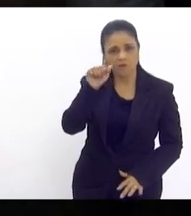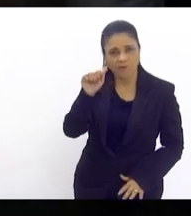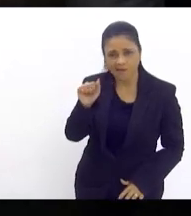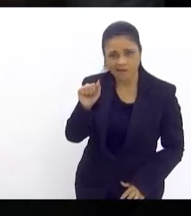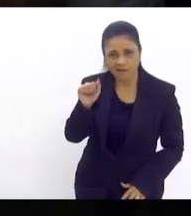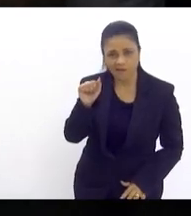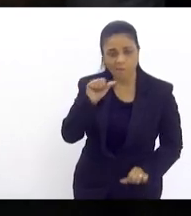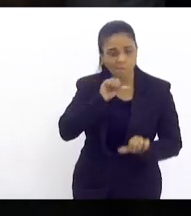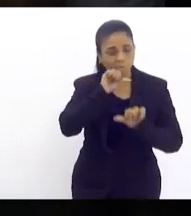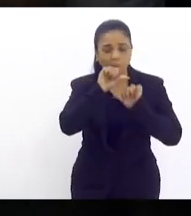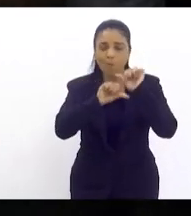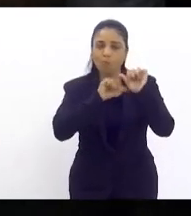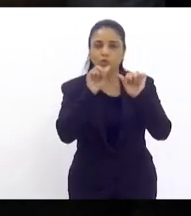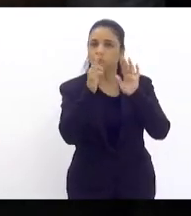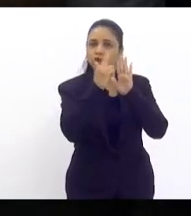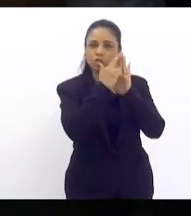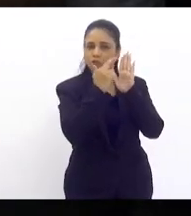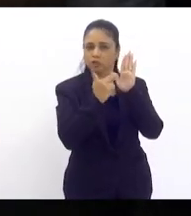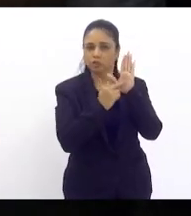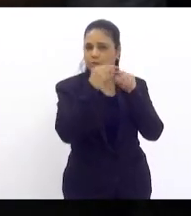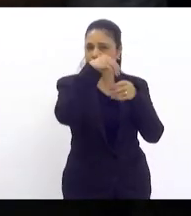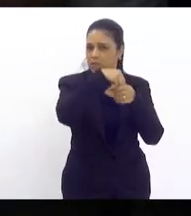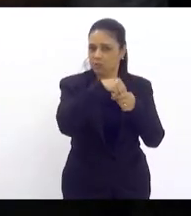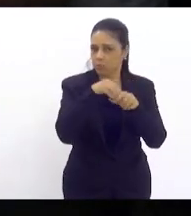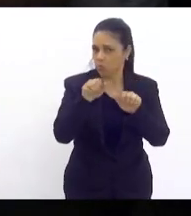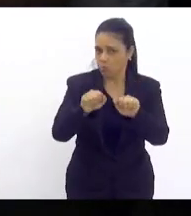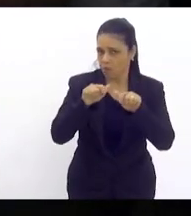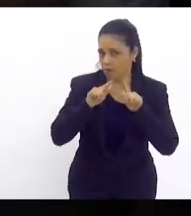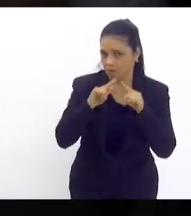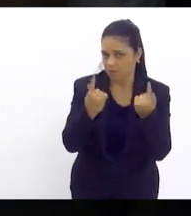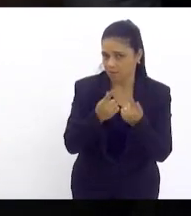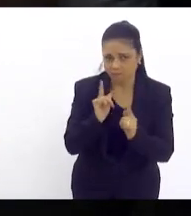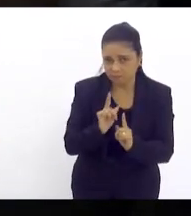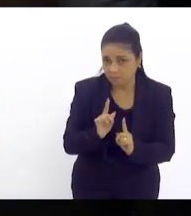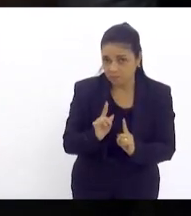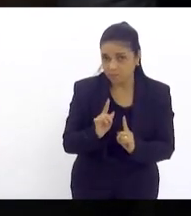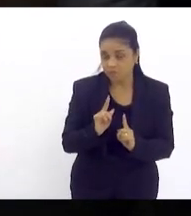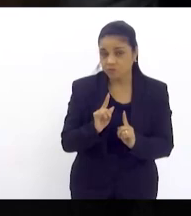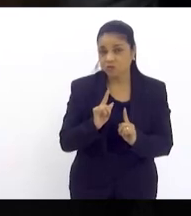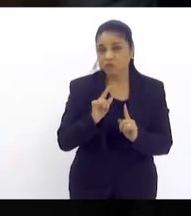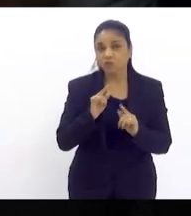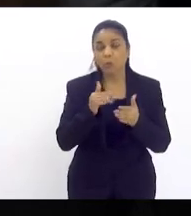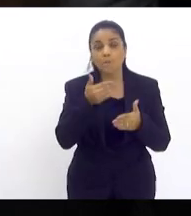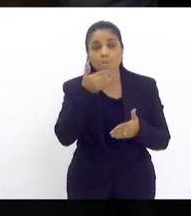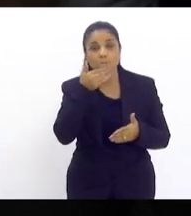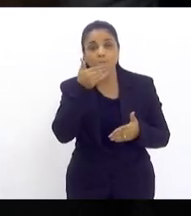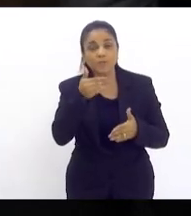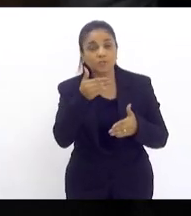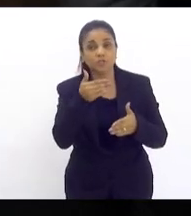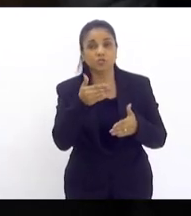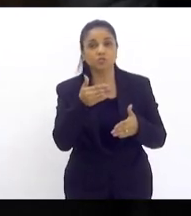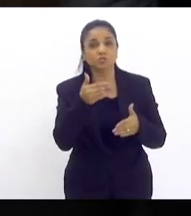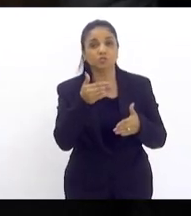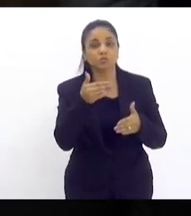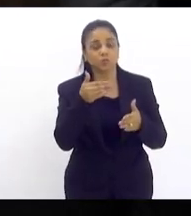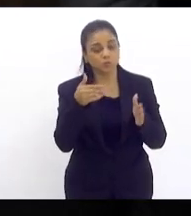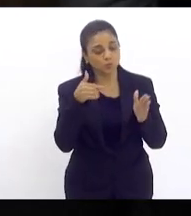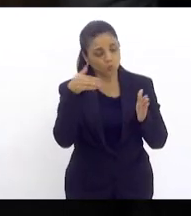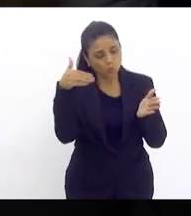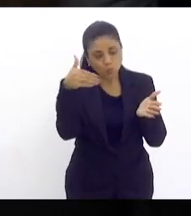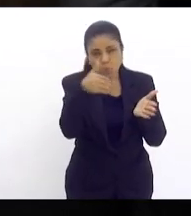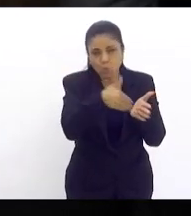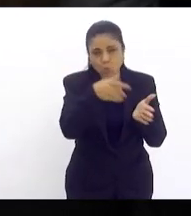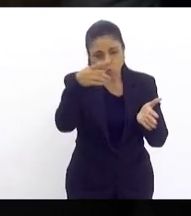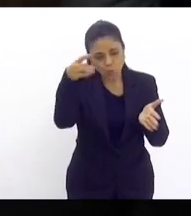mudando o Regimento Interno nós estamos revogando pode ver lá no último artigo